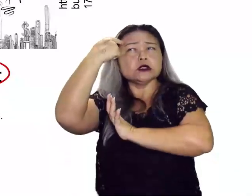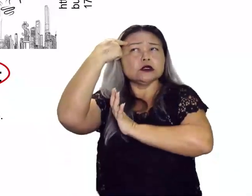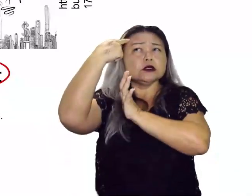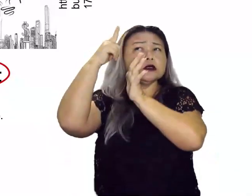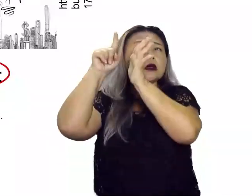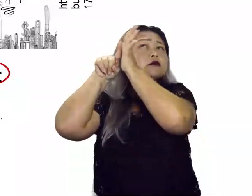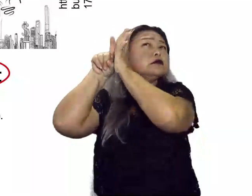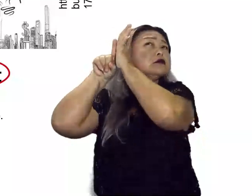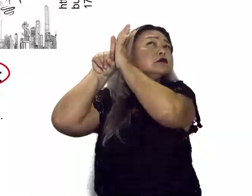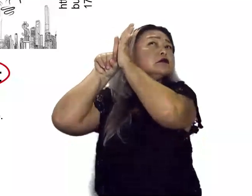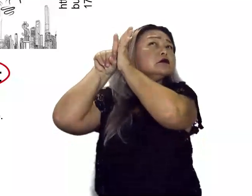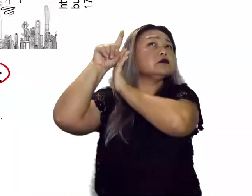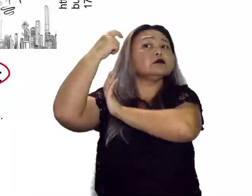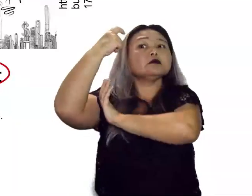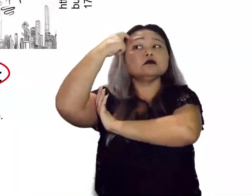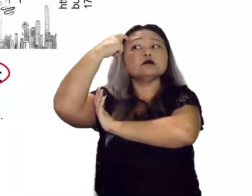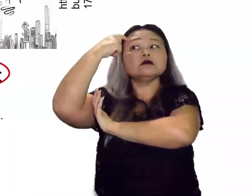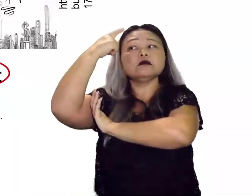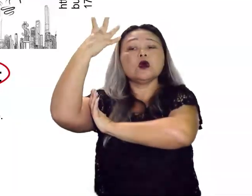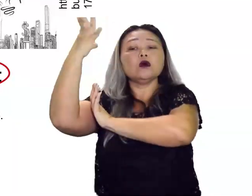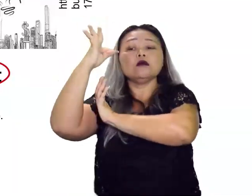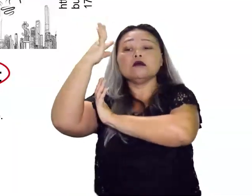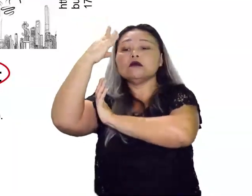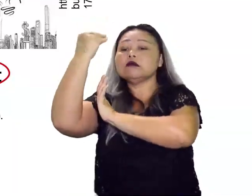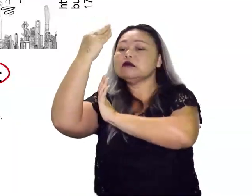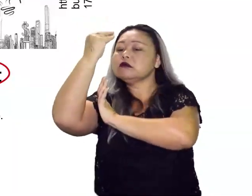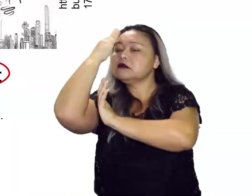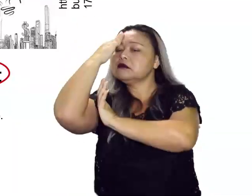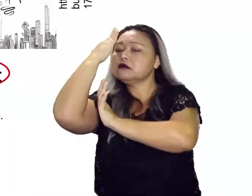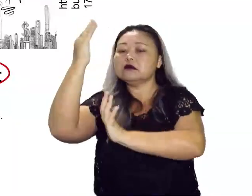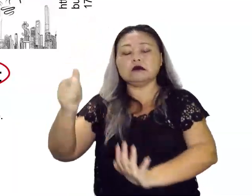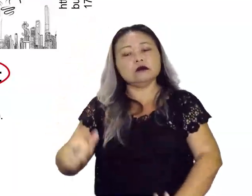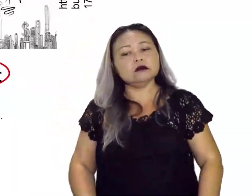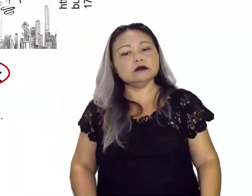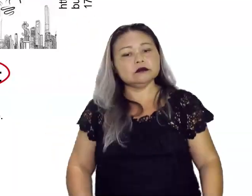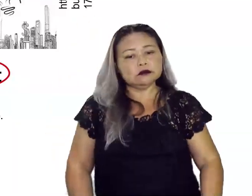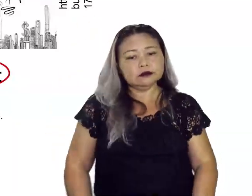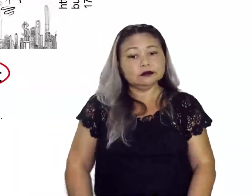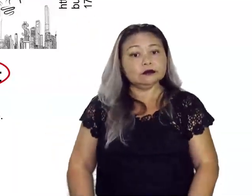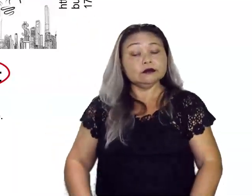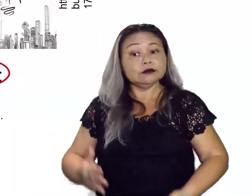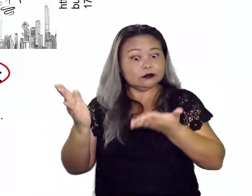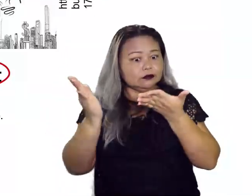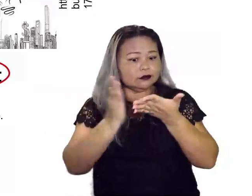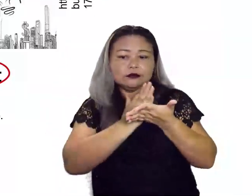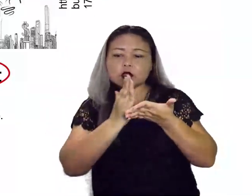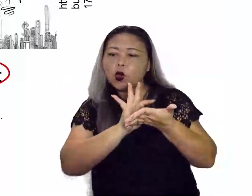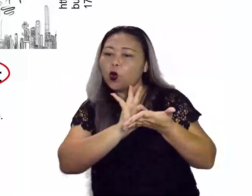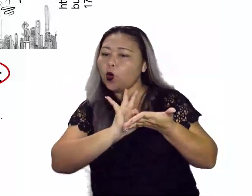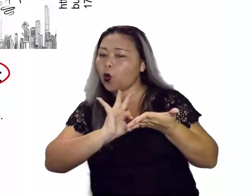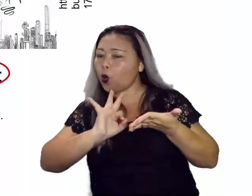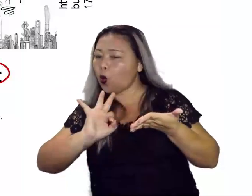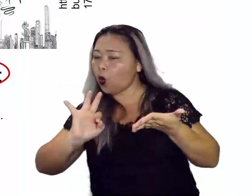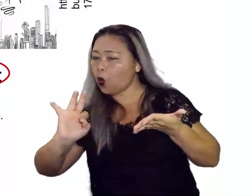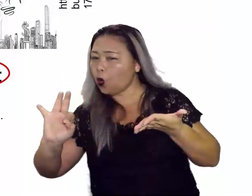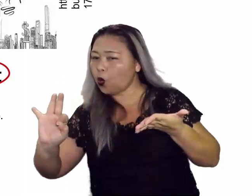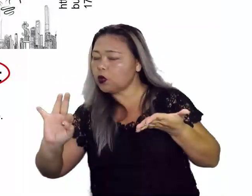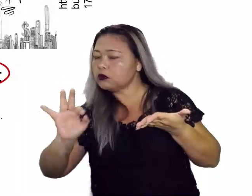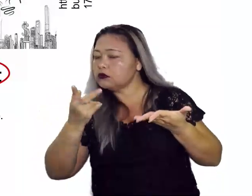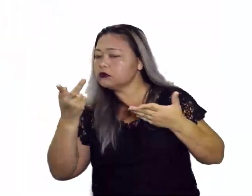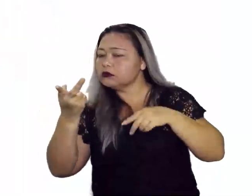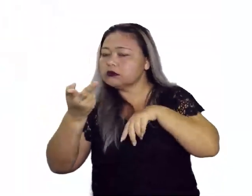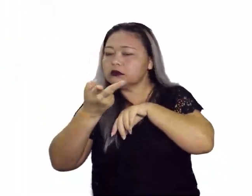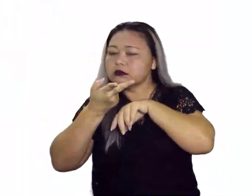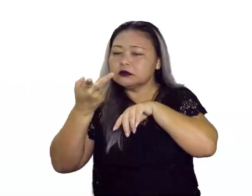De pesquisar, saber de tudo, ó. E os livros são ótimos para isso, as buscas do